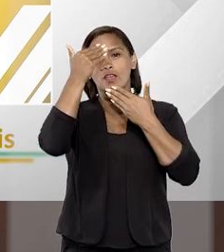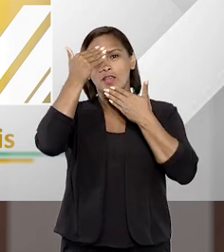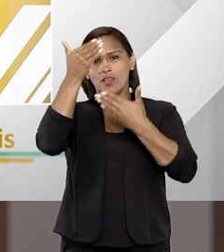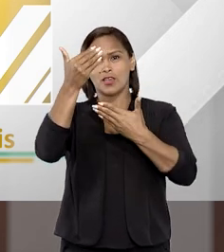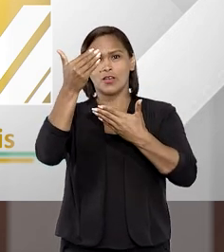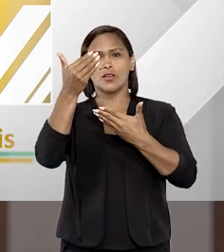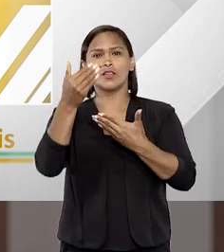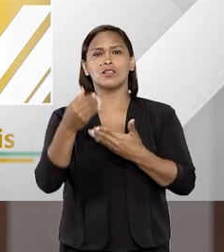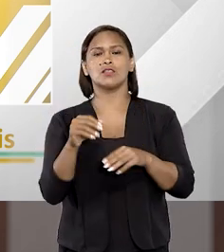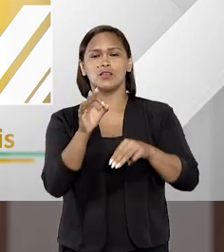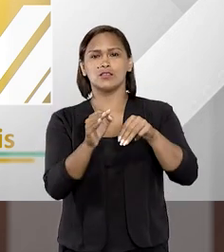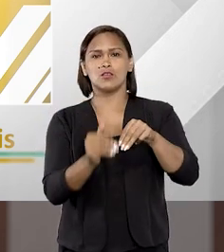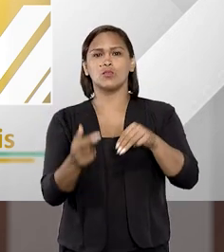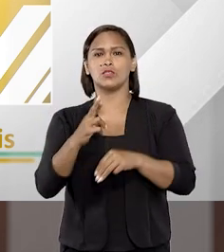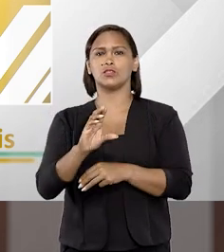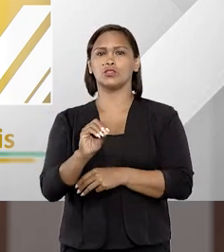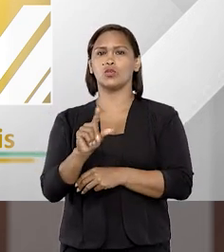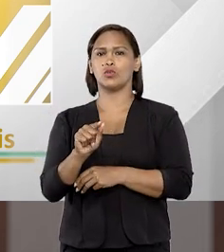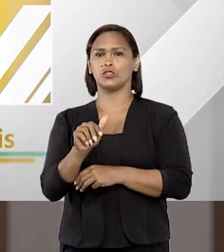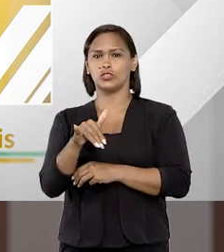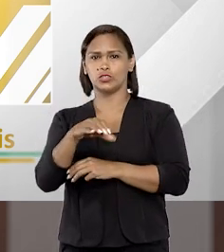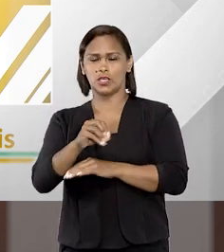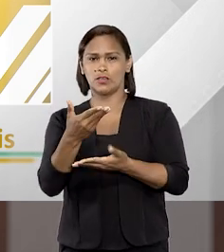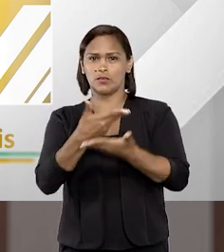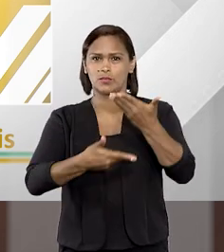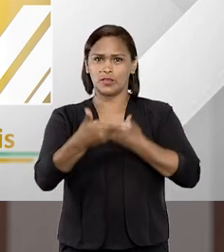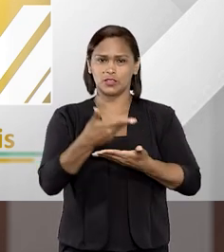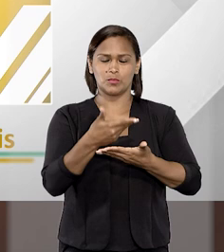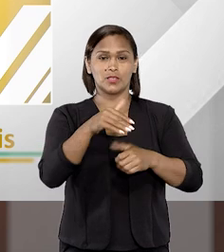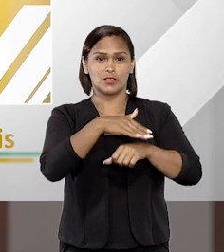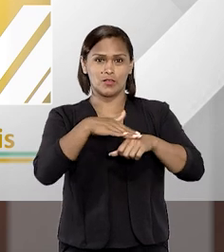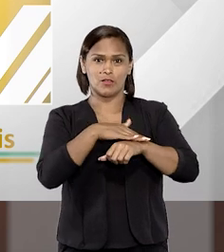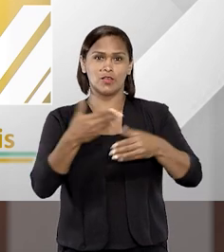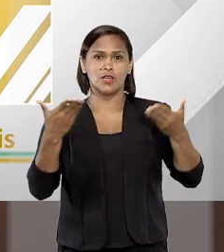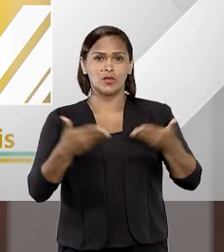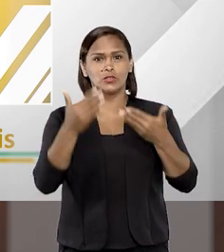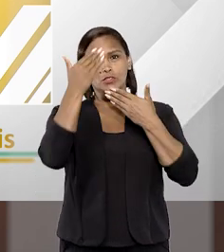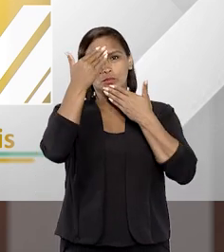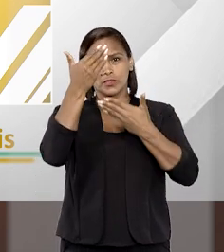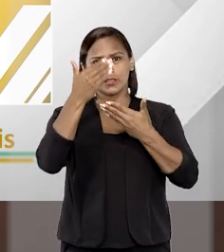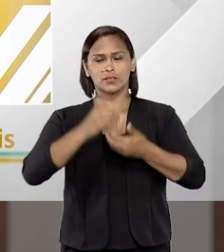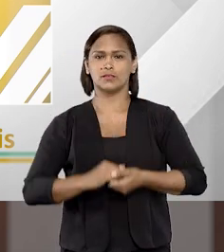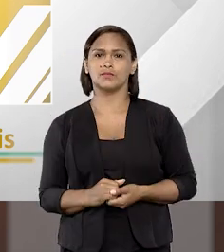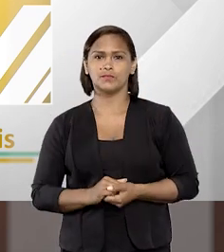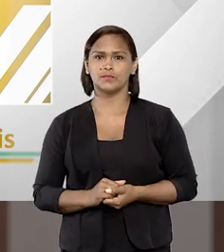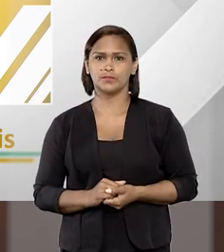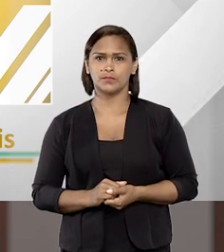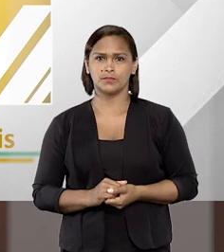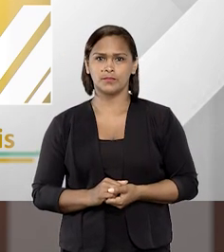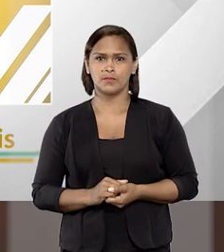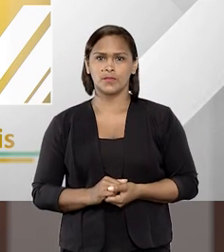Agradeço Ao Senhor Ministro Rogerio schietti Cruz a participação da nossa conversa hoje muito obrigada